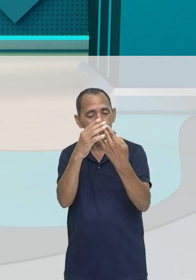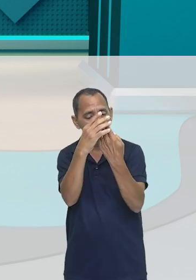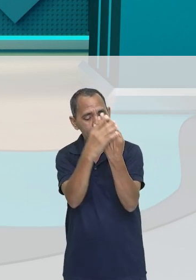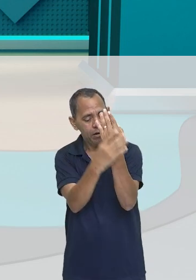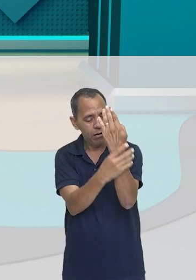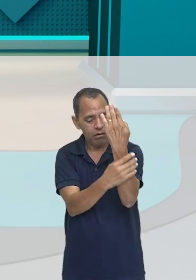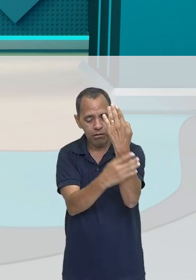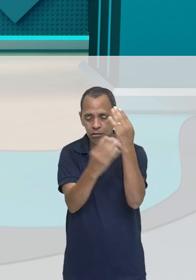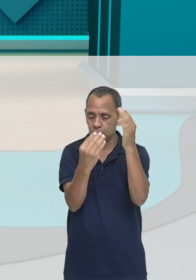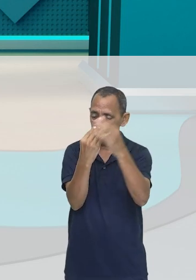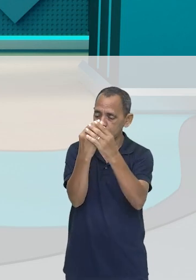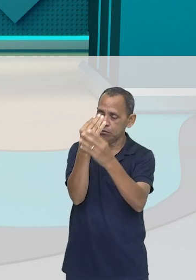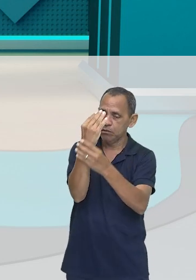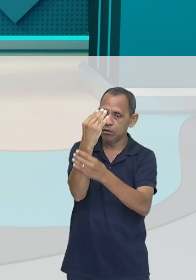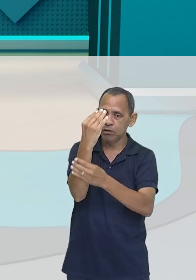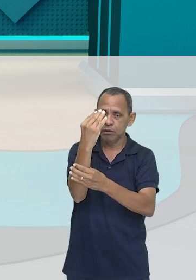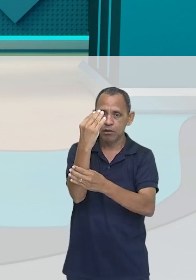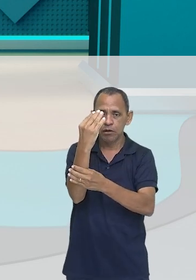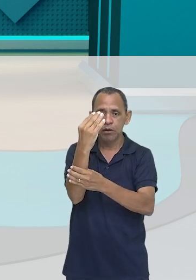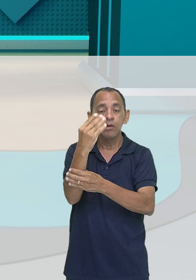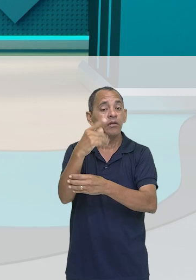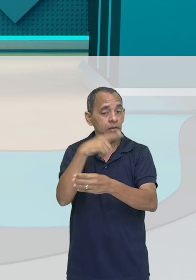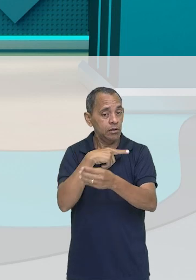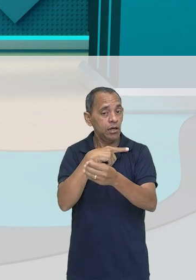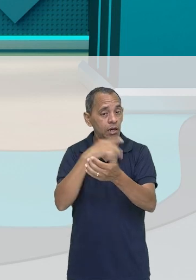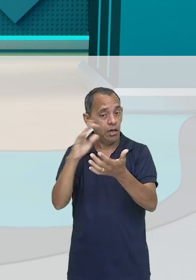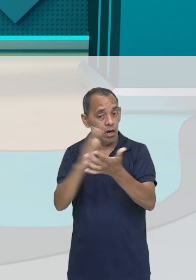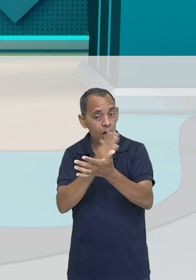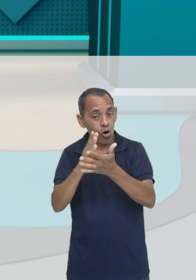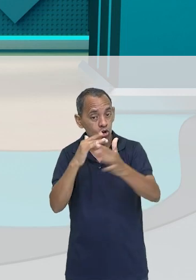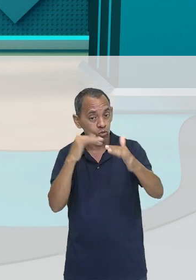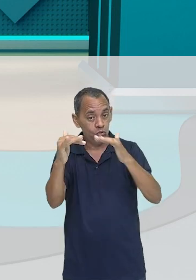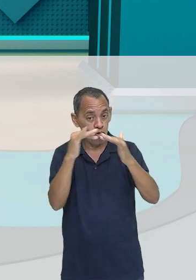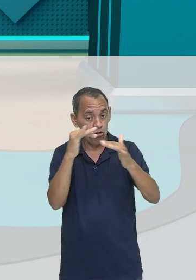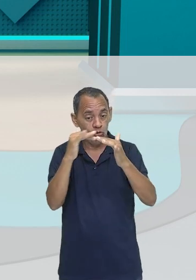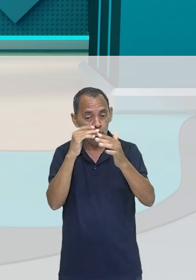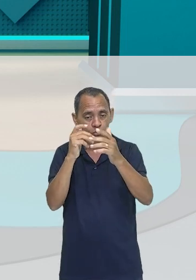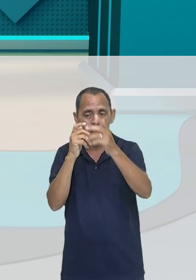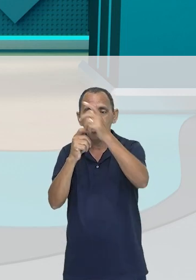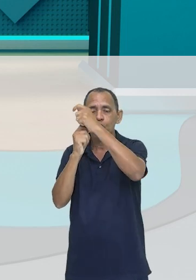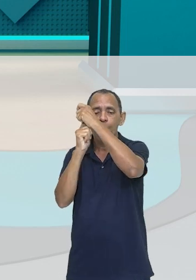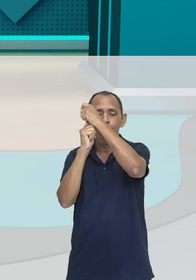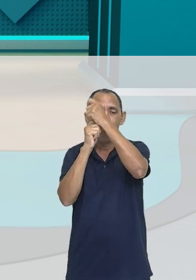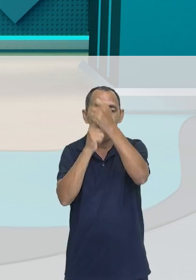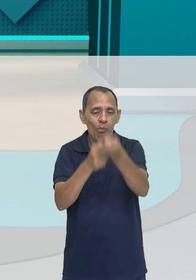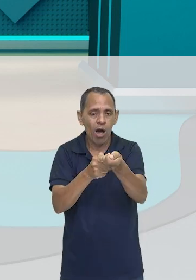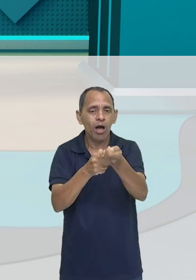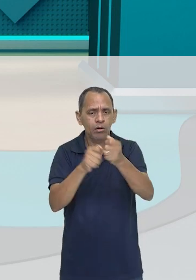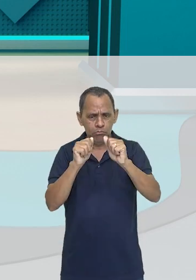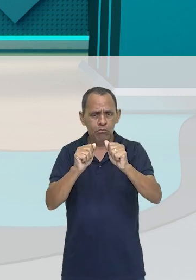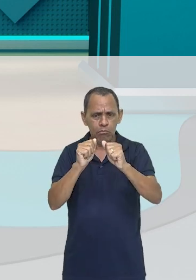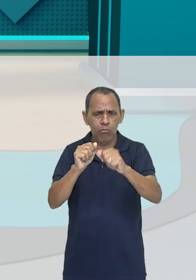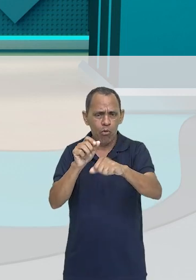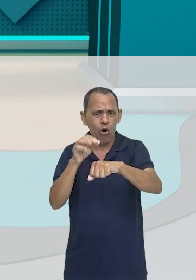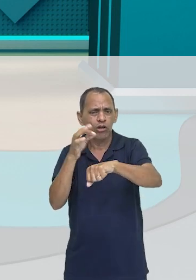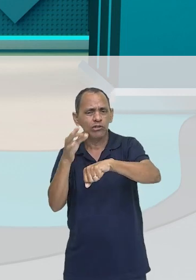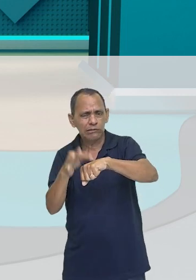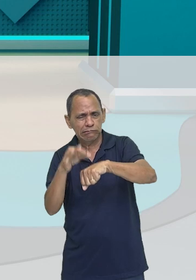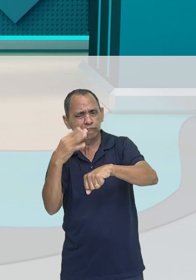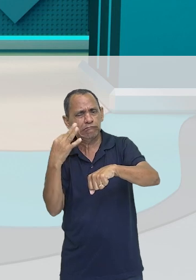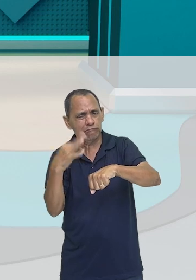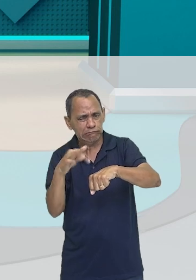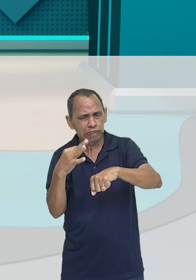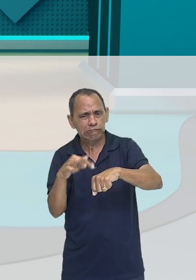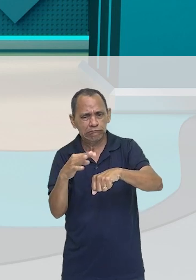a mão, tá? Por quê? Porque tem golpes direcionados para essa parte do corpo também. Então, vejam aí